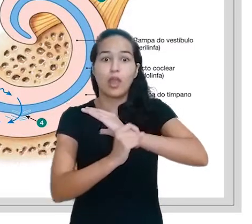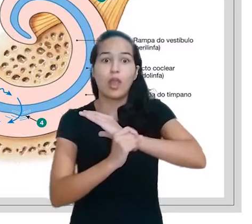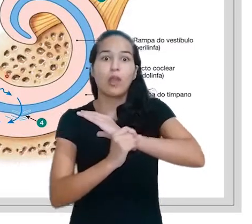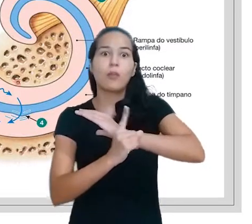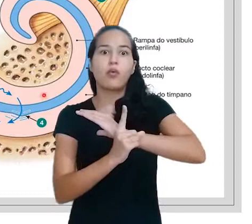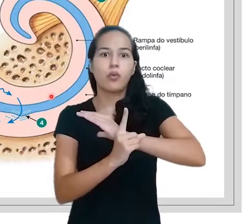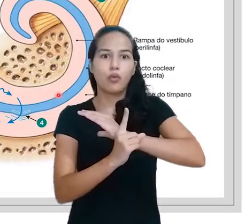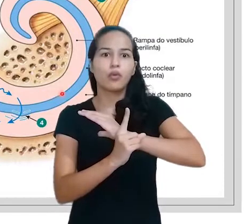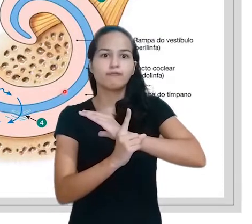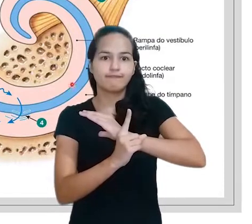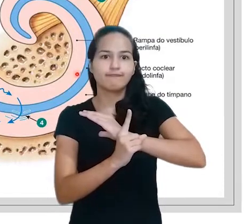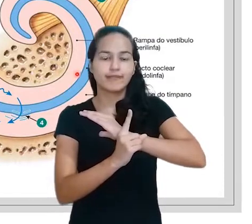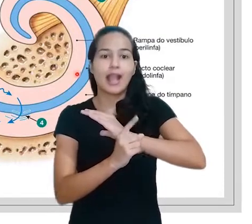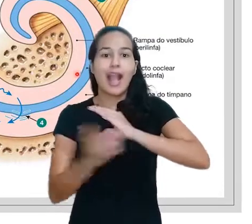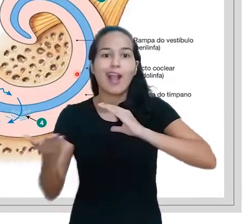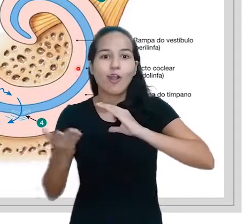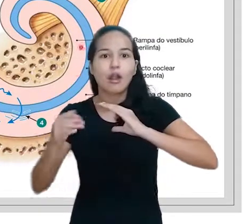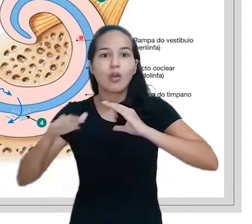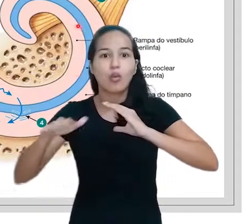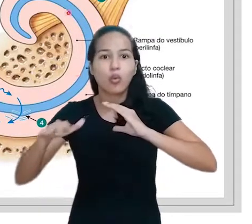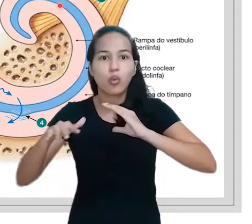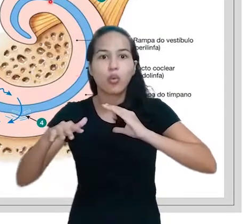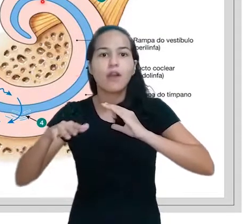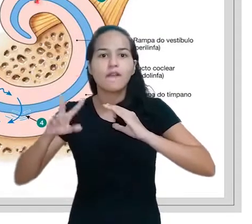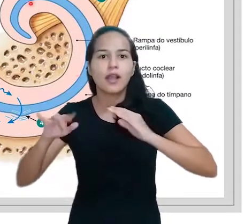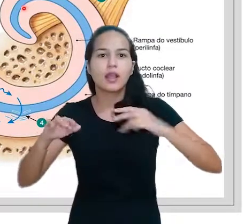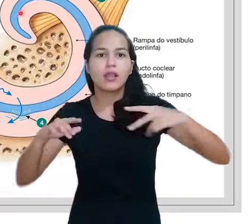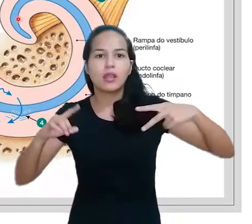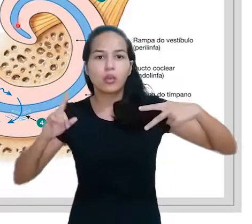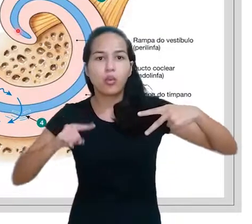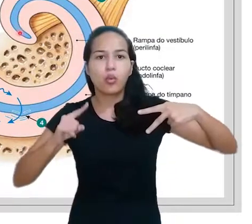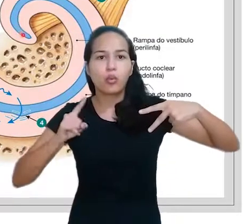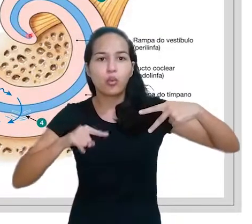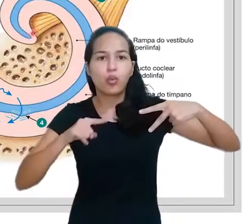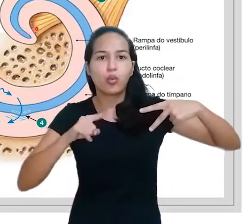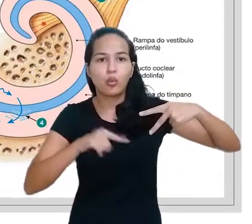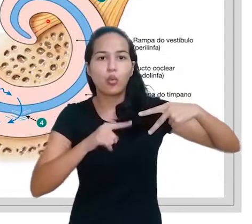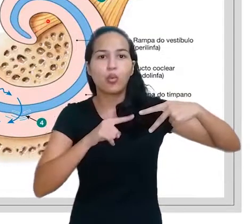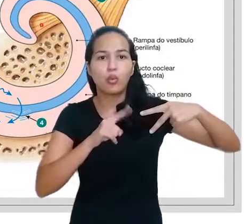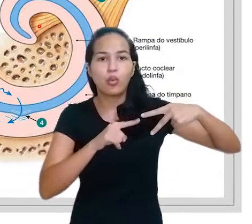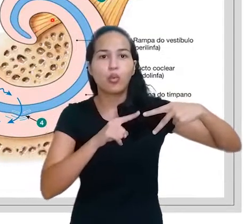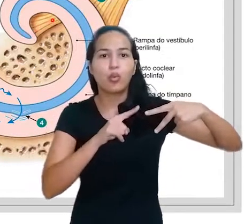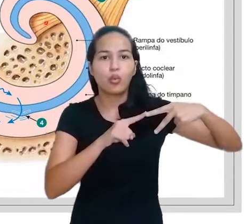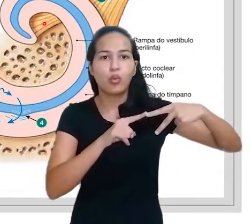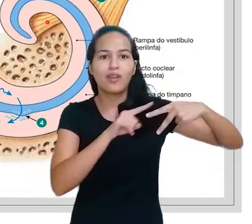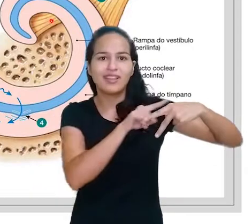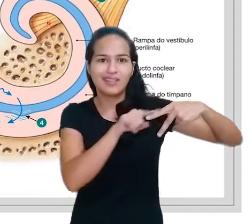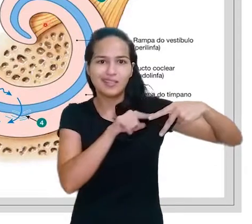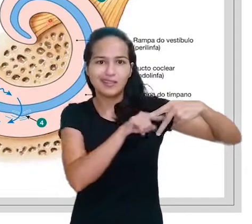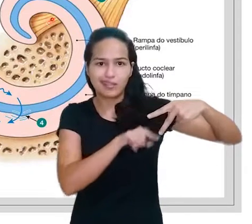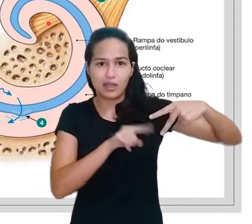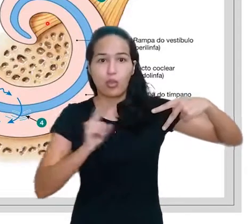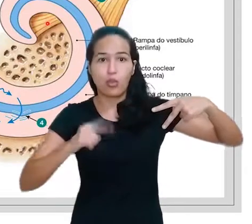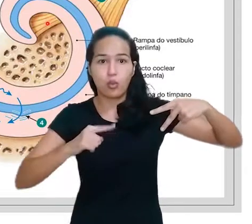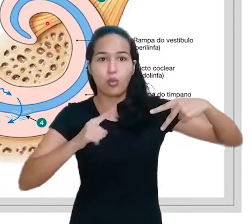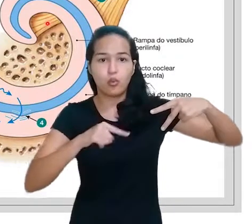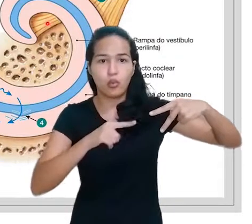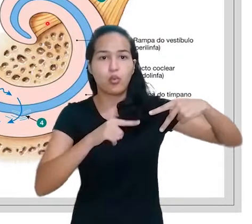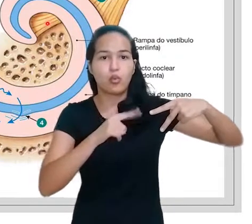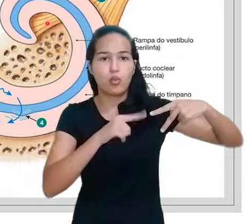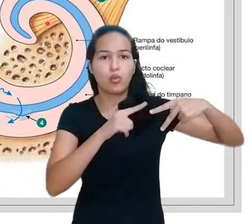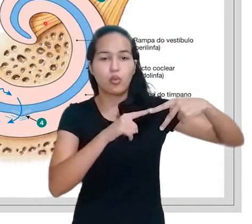vai permitir a liberação de neurotransmissores que irão ter contato com os nervos